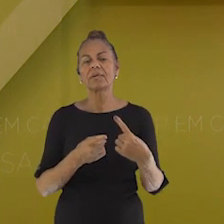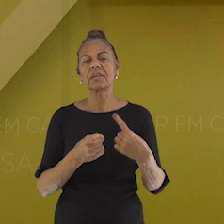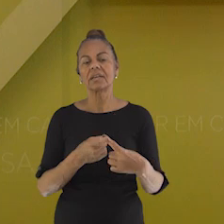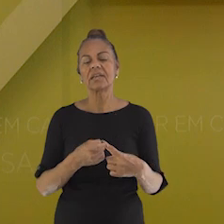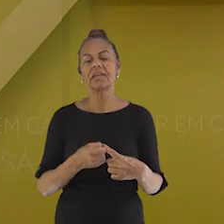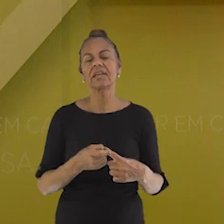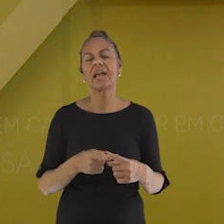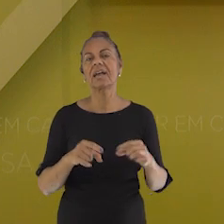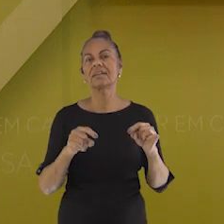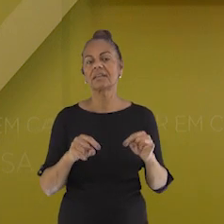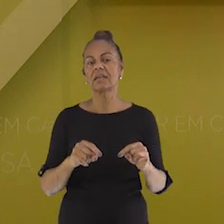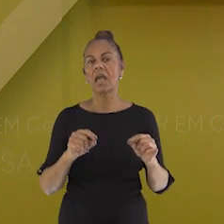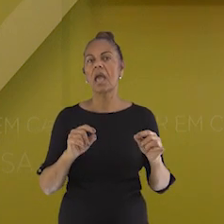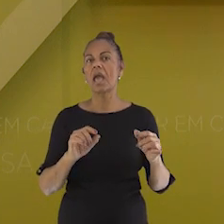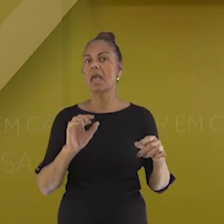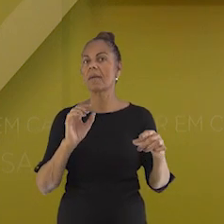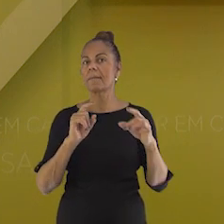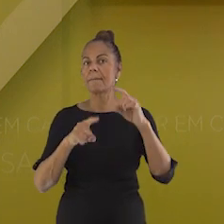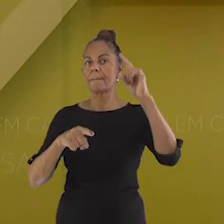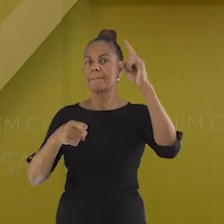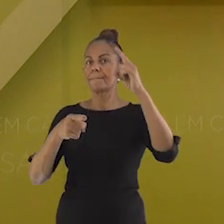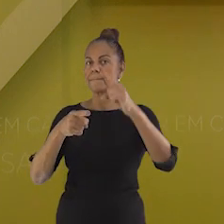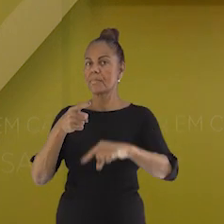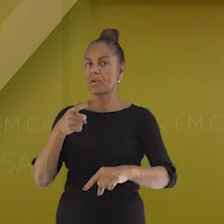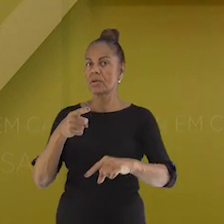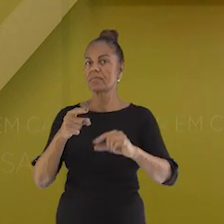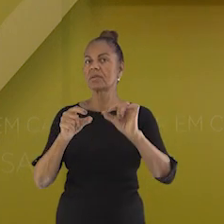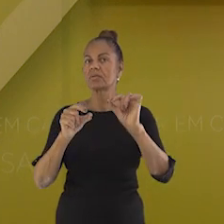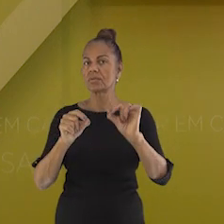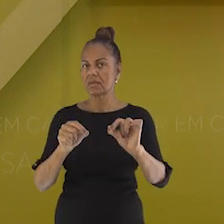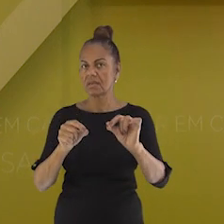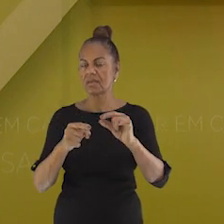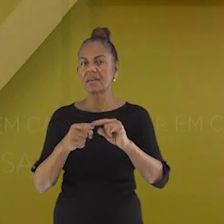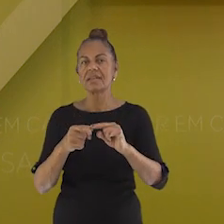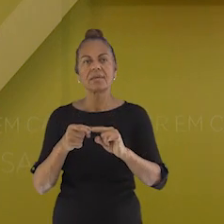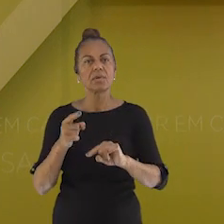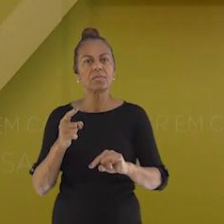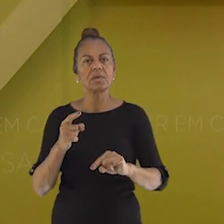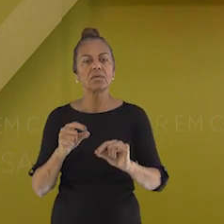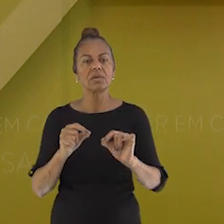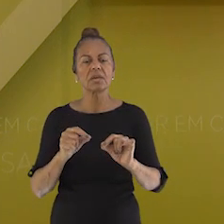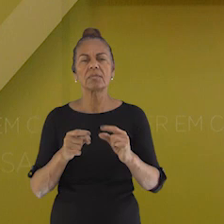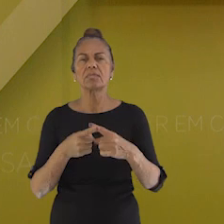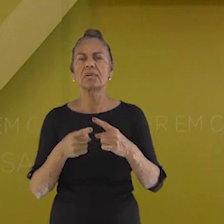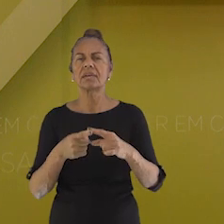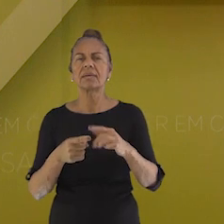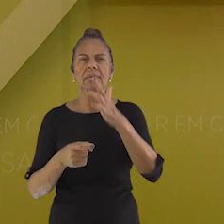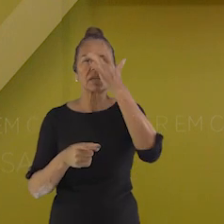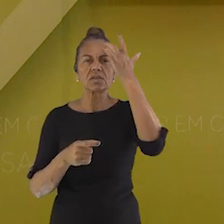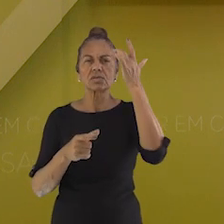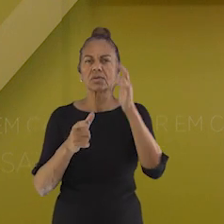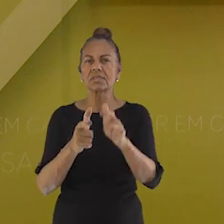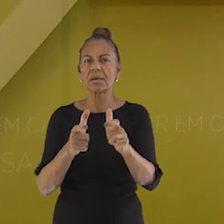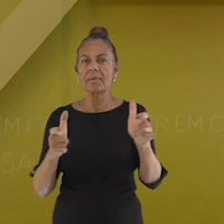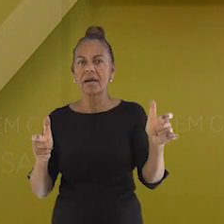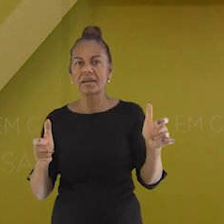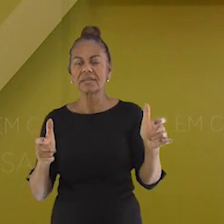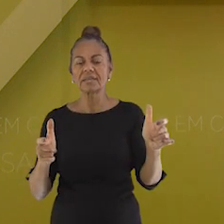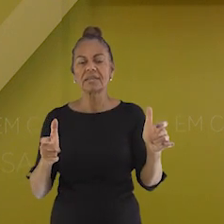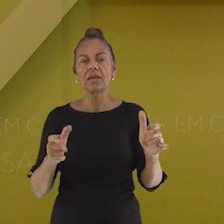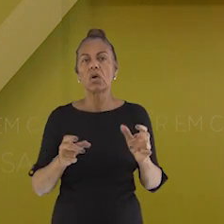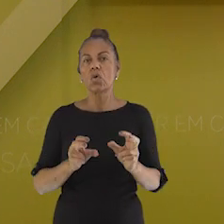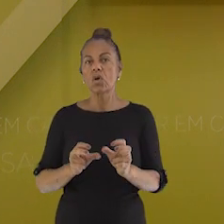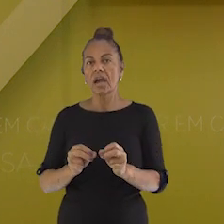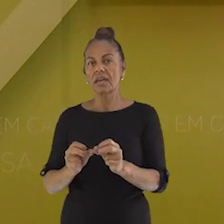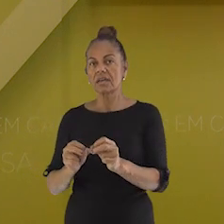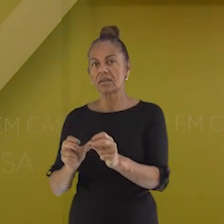cata proibida em qualquer época do ano. E muitas pessoas não sabem, mas em relação